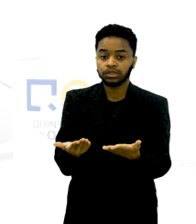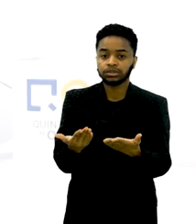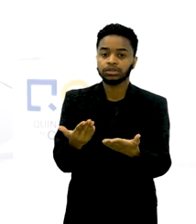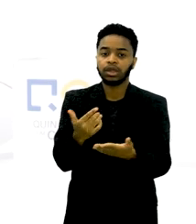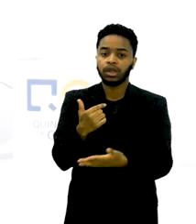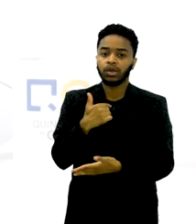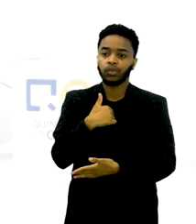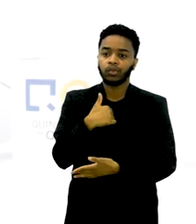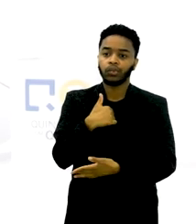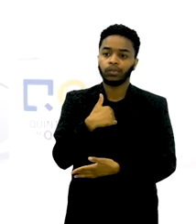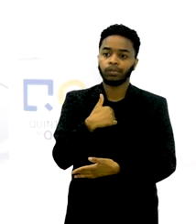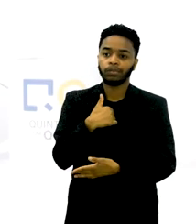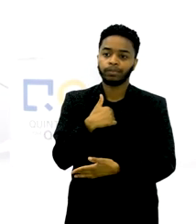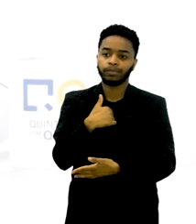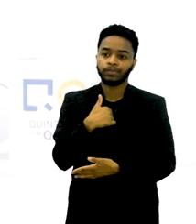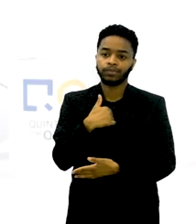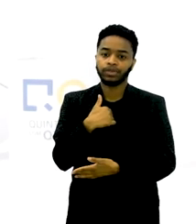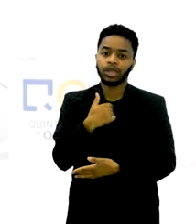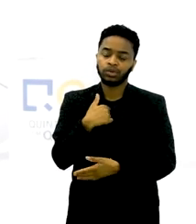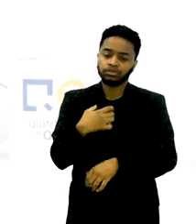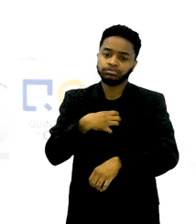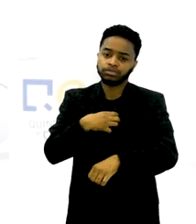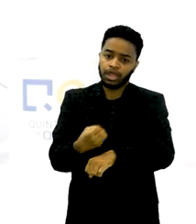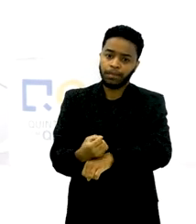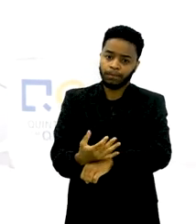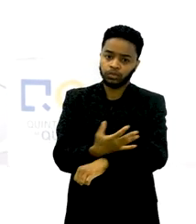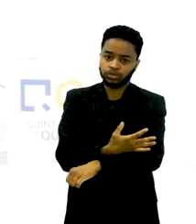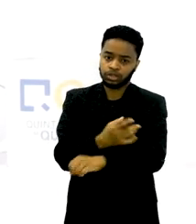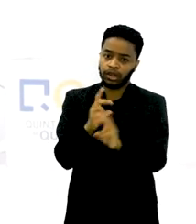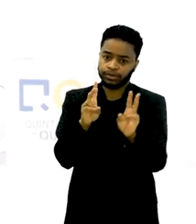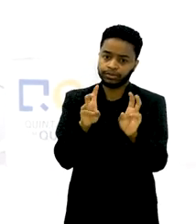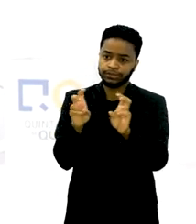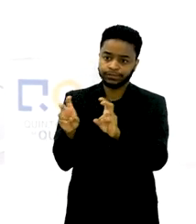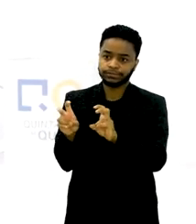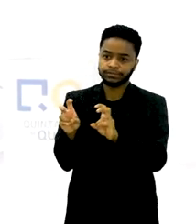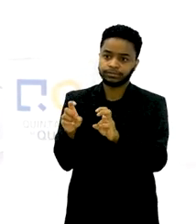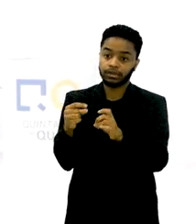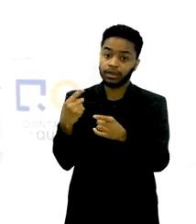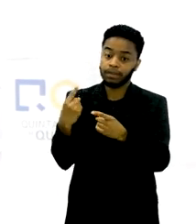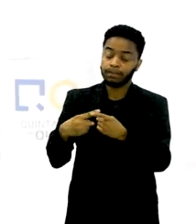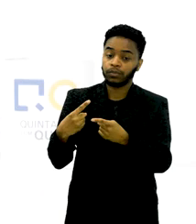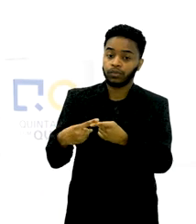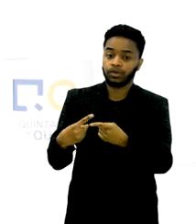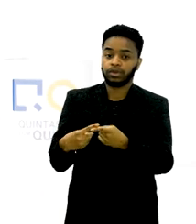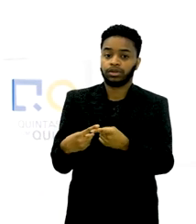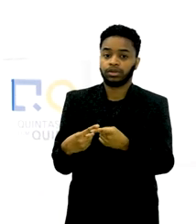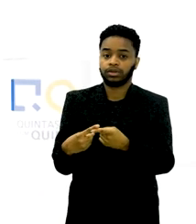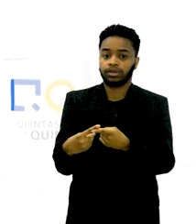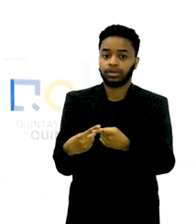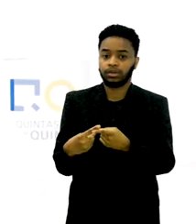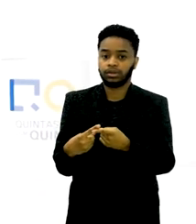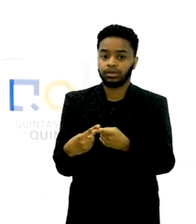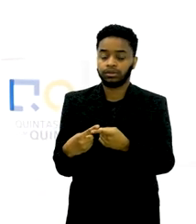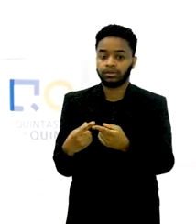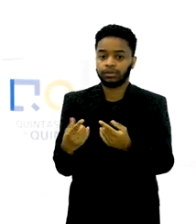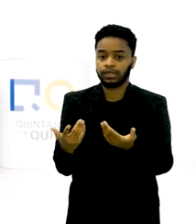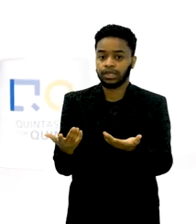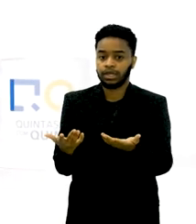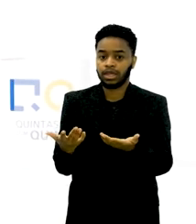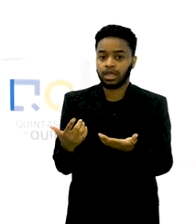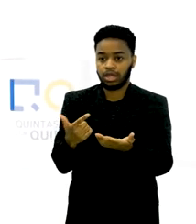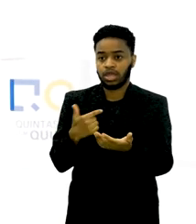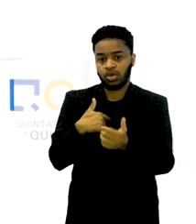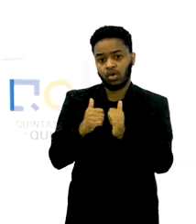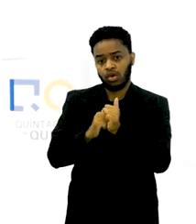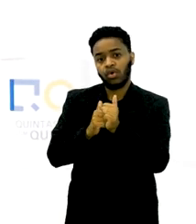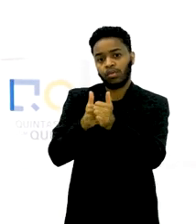tenho não gosto de falar muito que me emociona sobre essa parte é importante porque eu